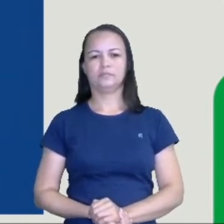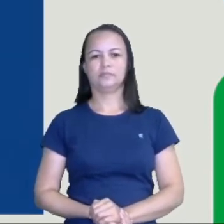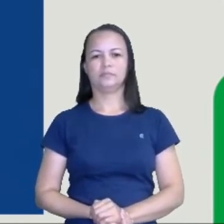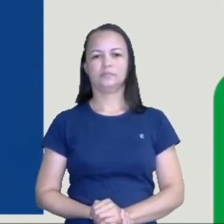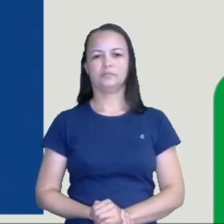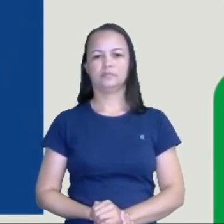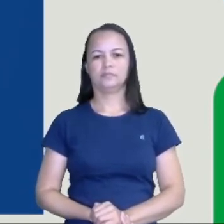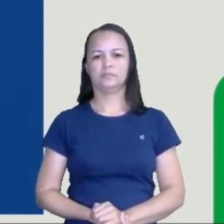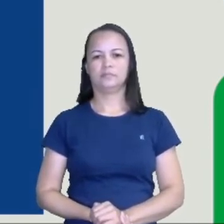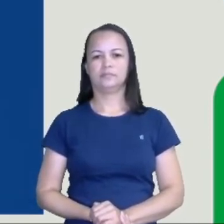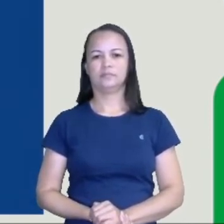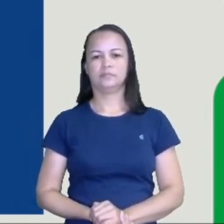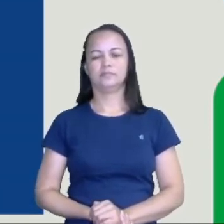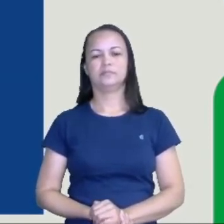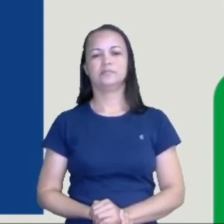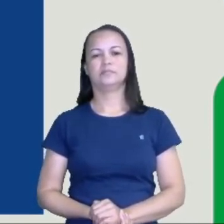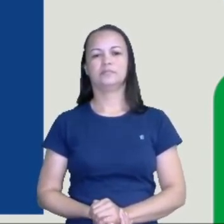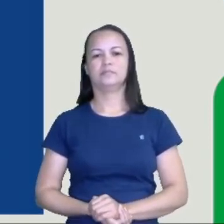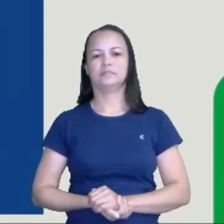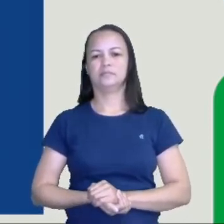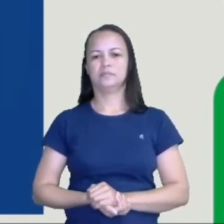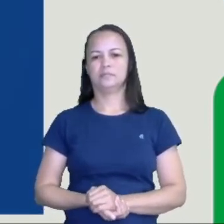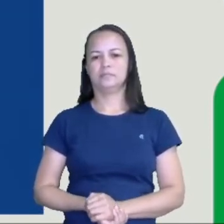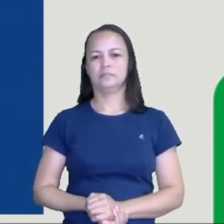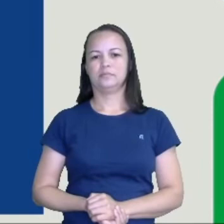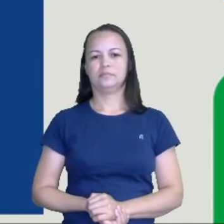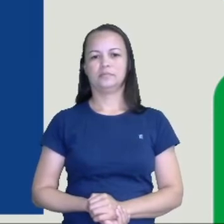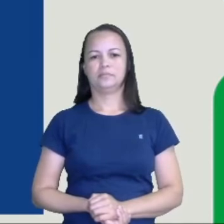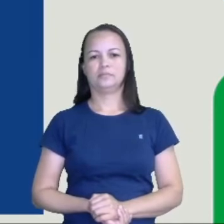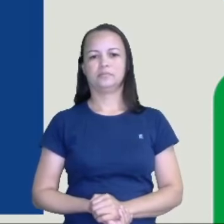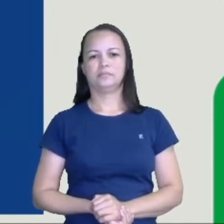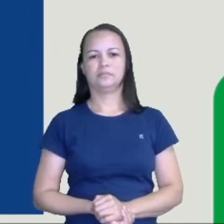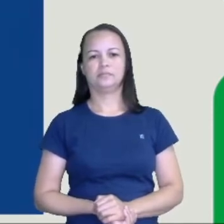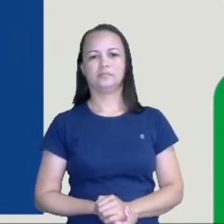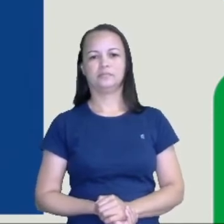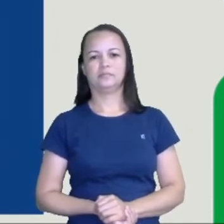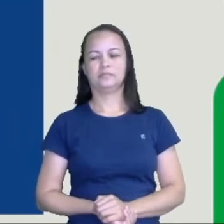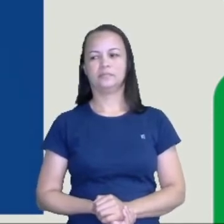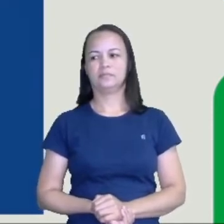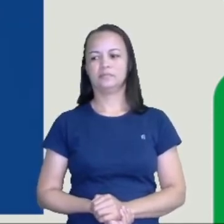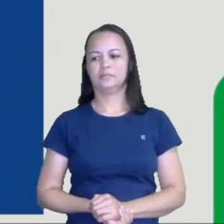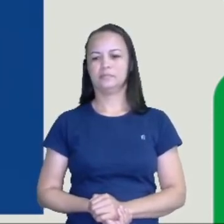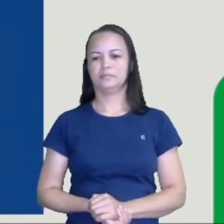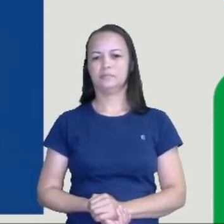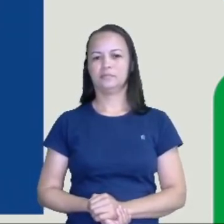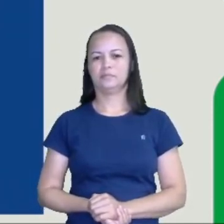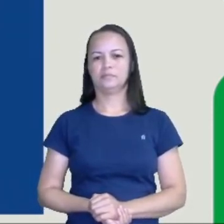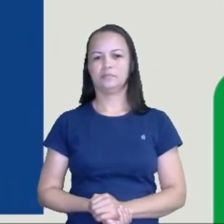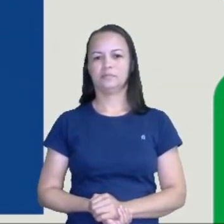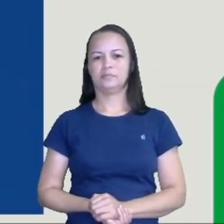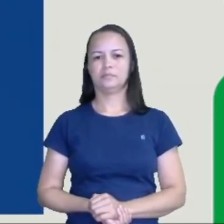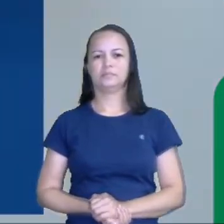Oh, meu nome é Chico Bento, alegre caipirão.